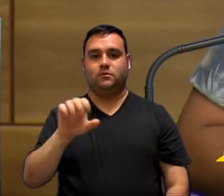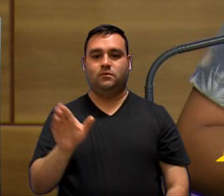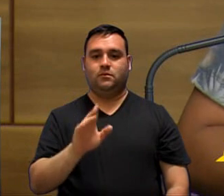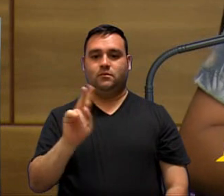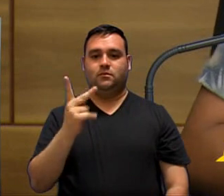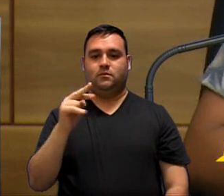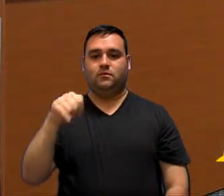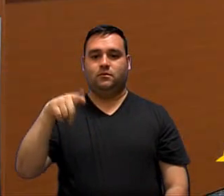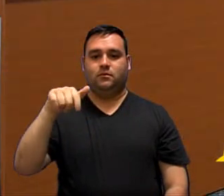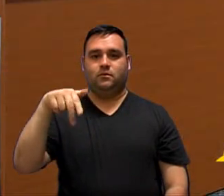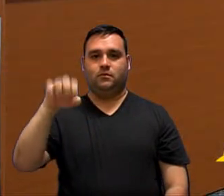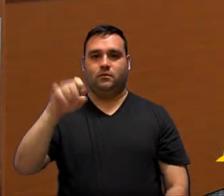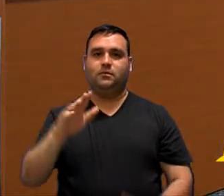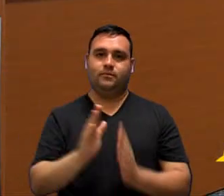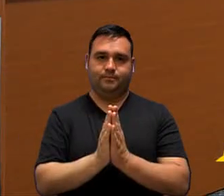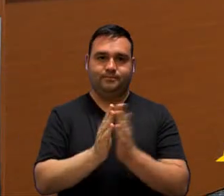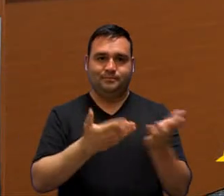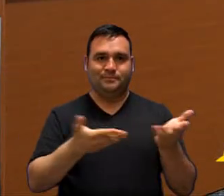por gentileza.